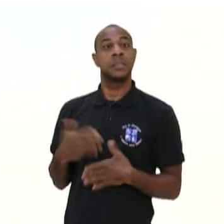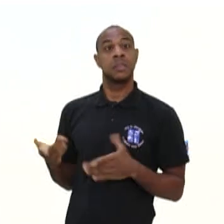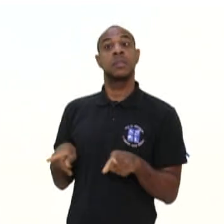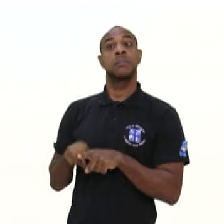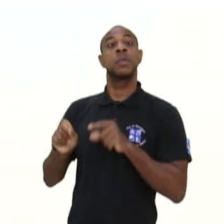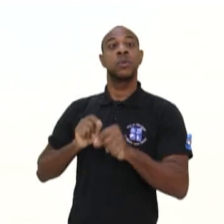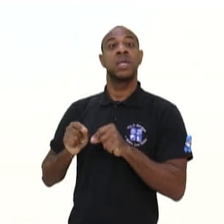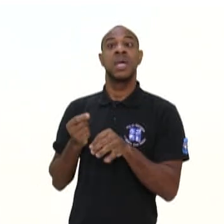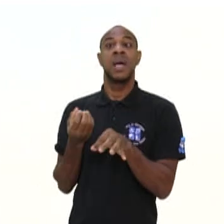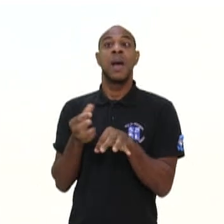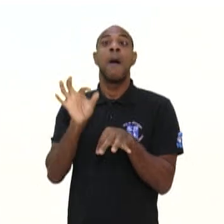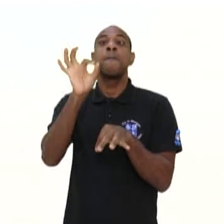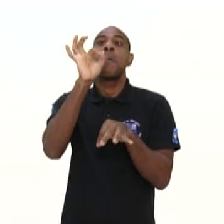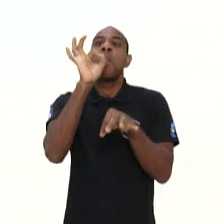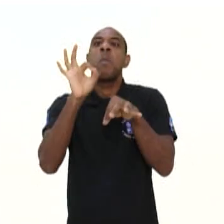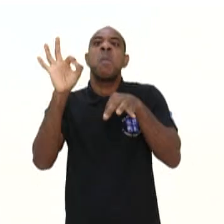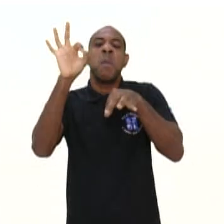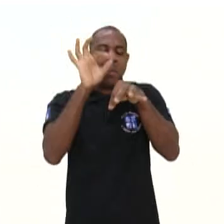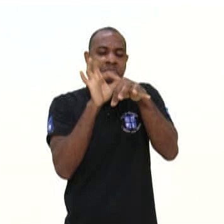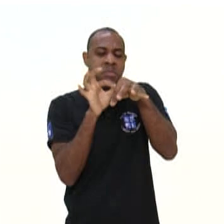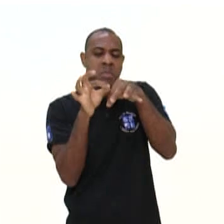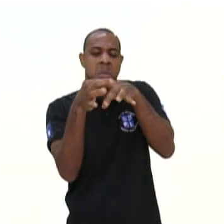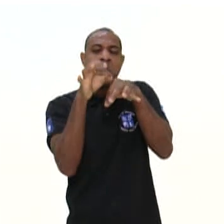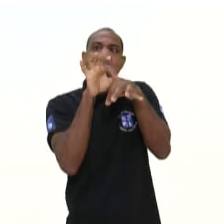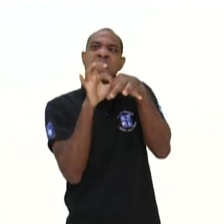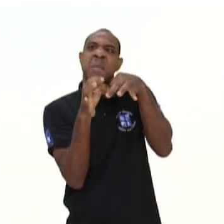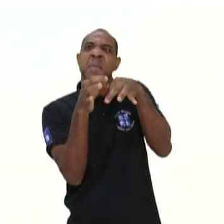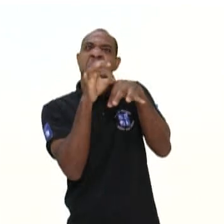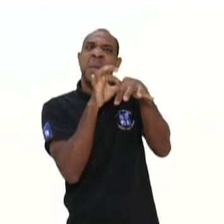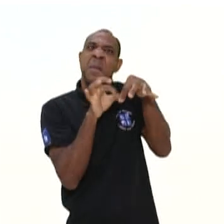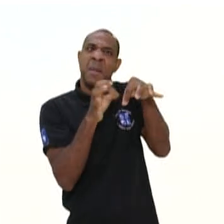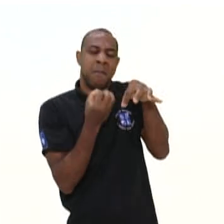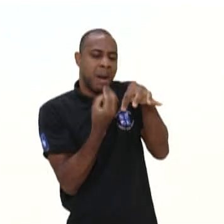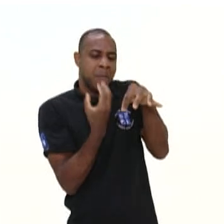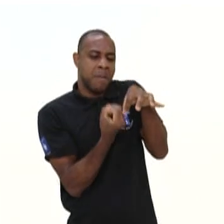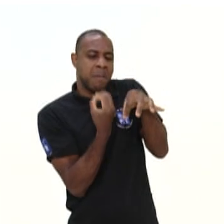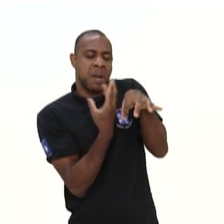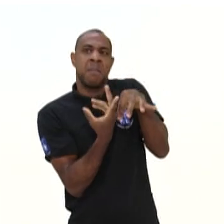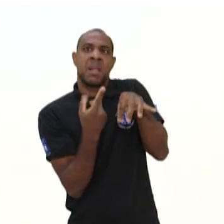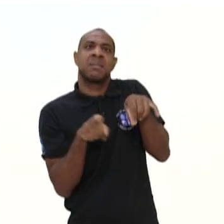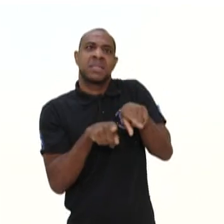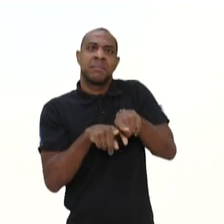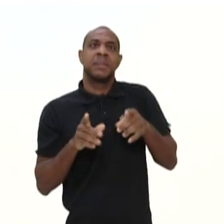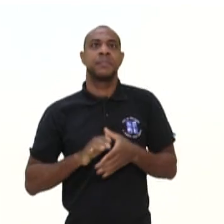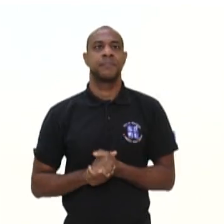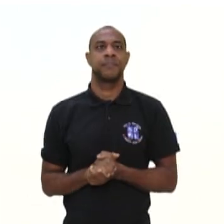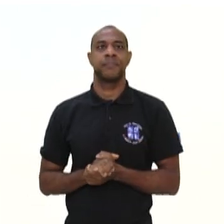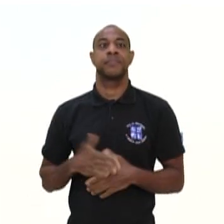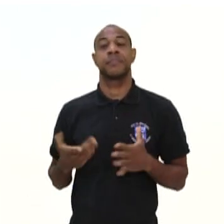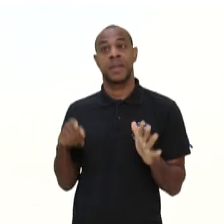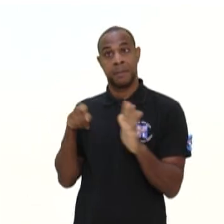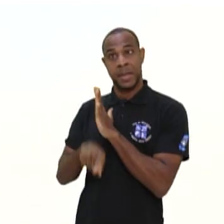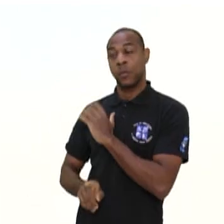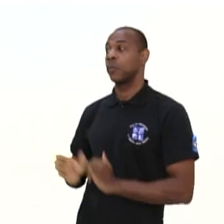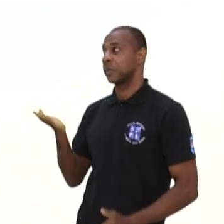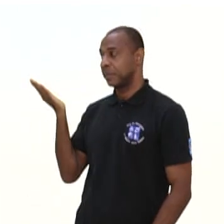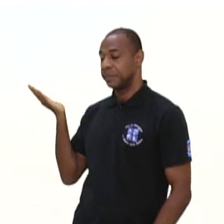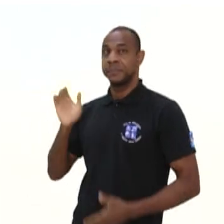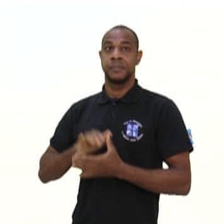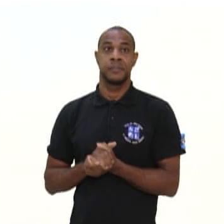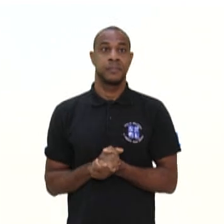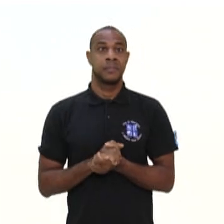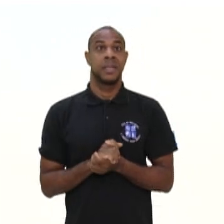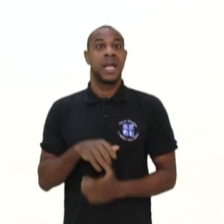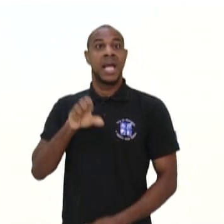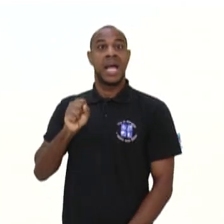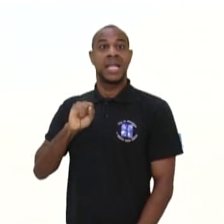surgem bolhas características do herpes. As lesões costumam regredir também espontaneamente. Vamos a um quiz, gente. A